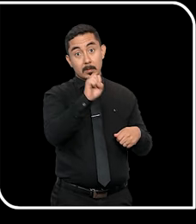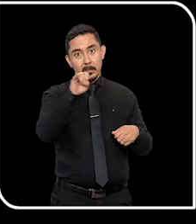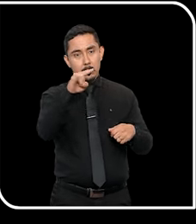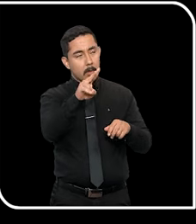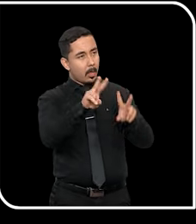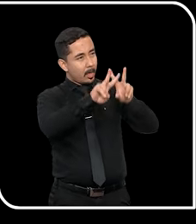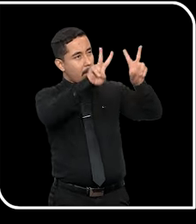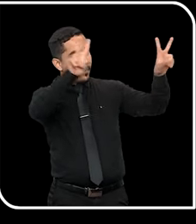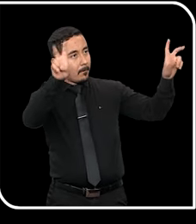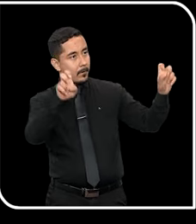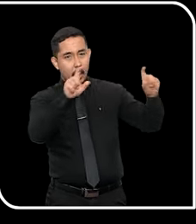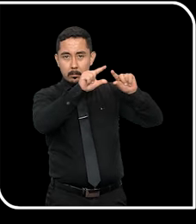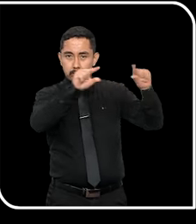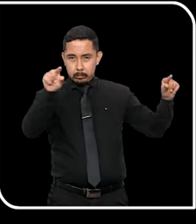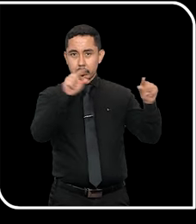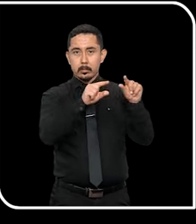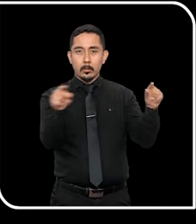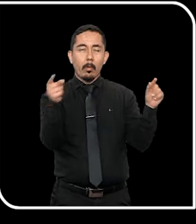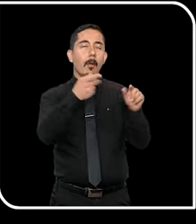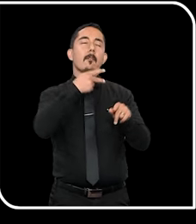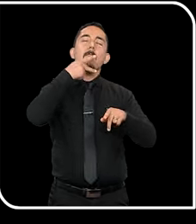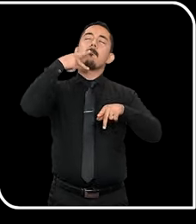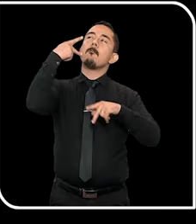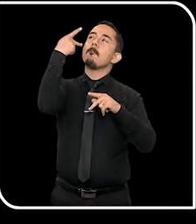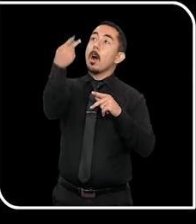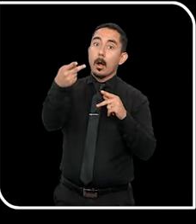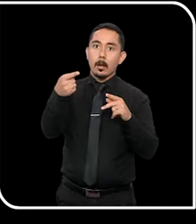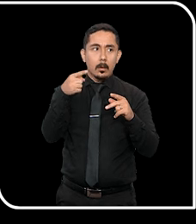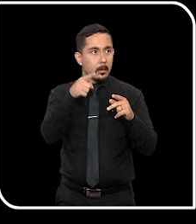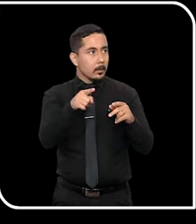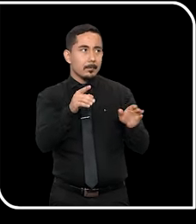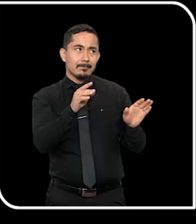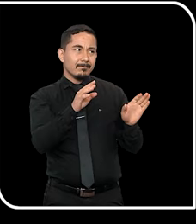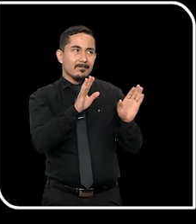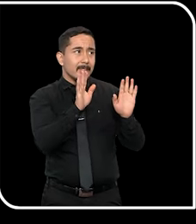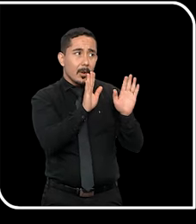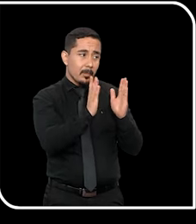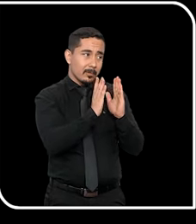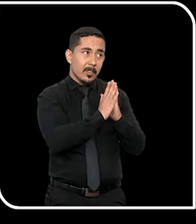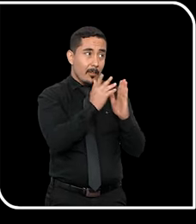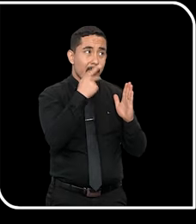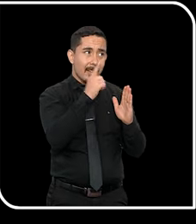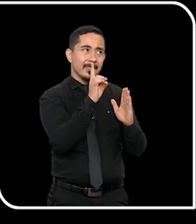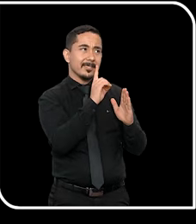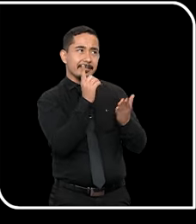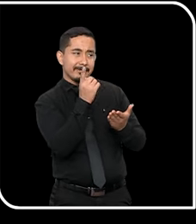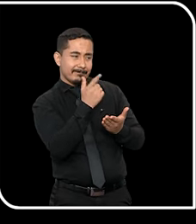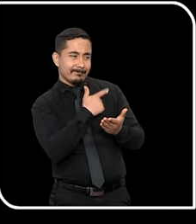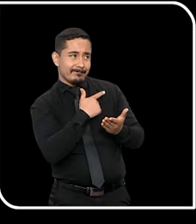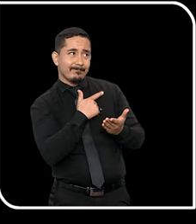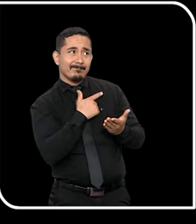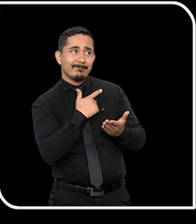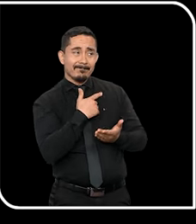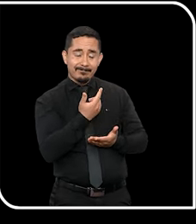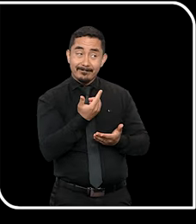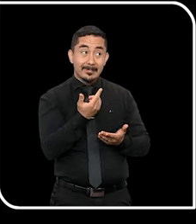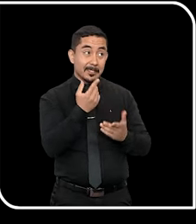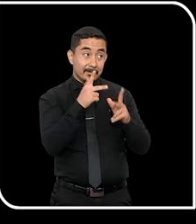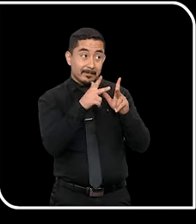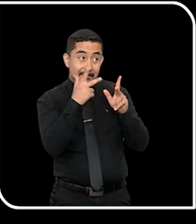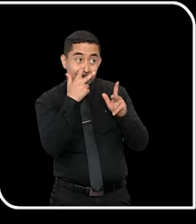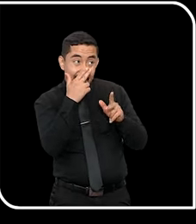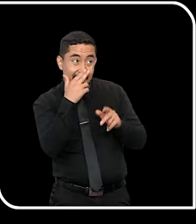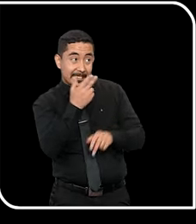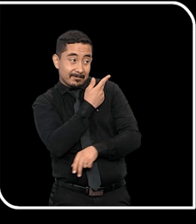frase como aquelas que eu sugeri para vocês digam não fala ISO isso não amiga isso é feio sabe assim é feio você falar isso isso é